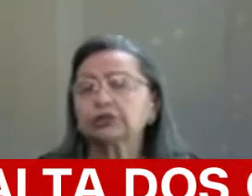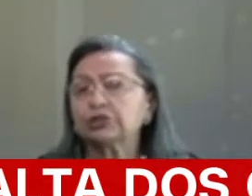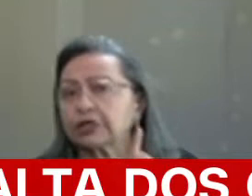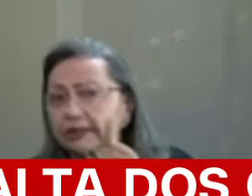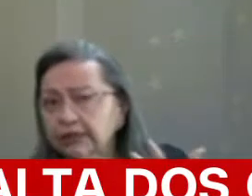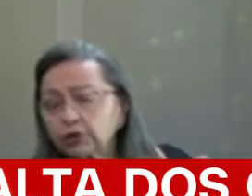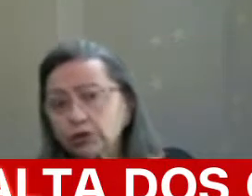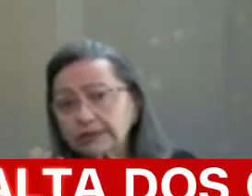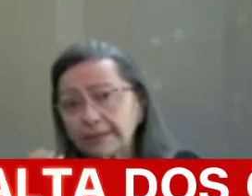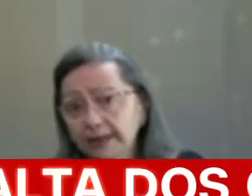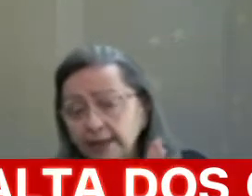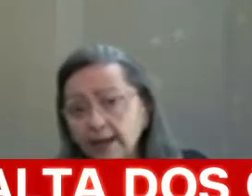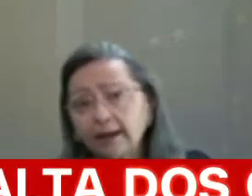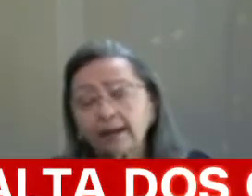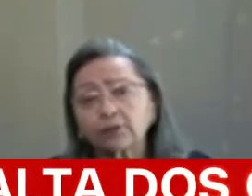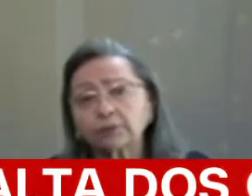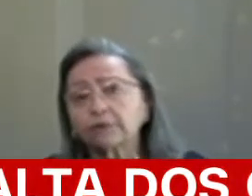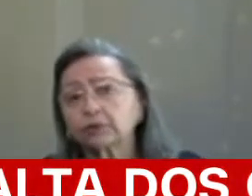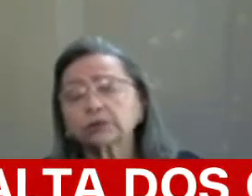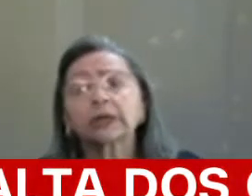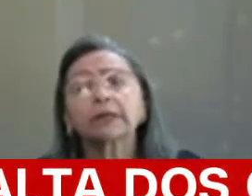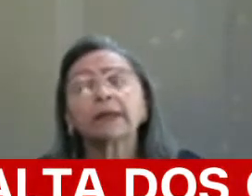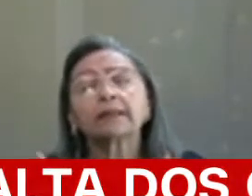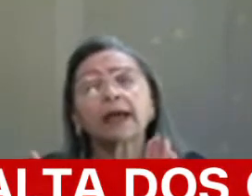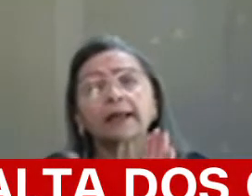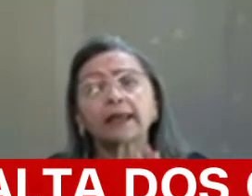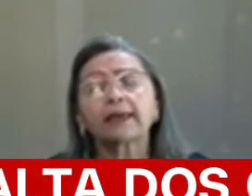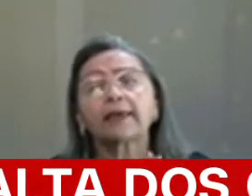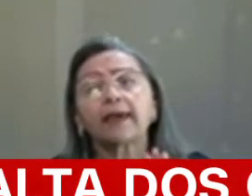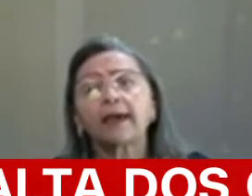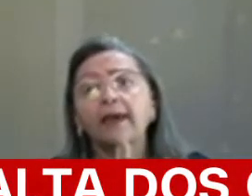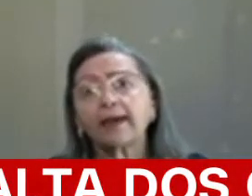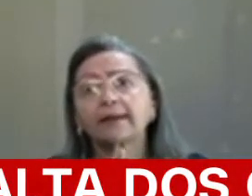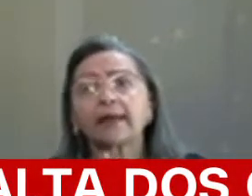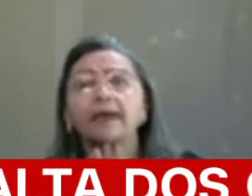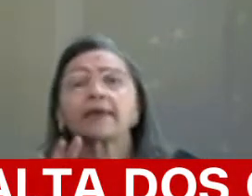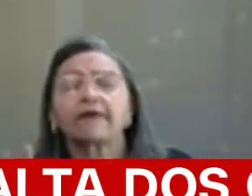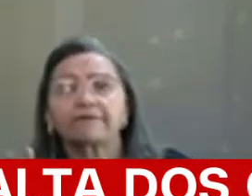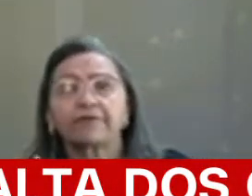de 2022 e da Lei de Responsabilidade